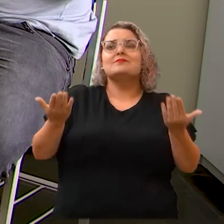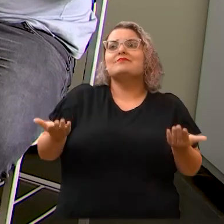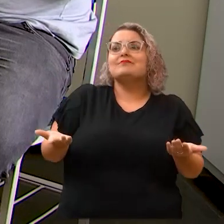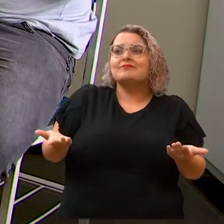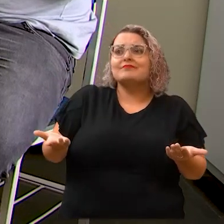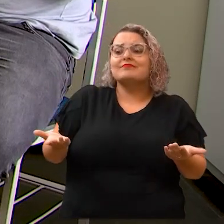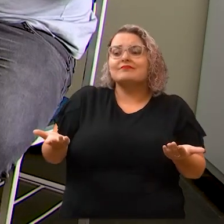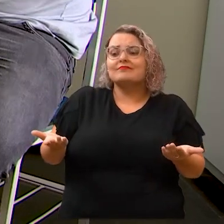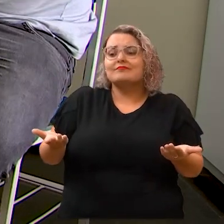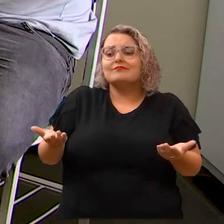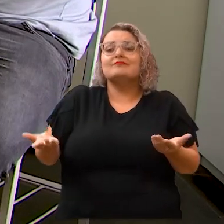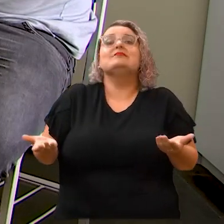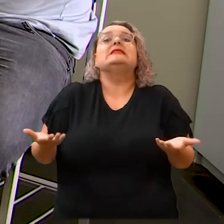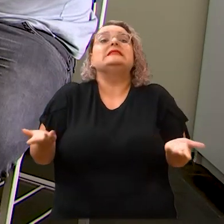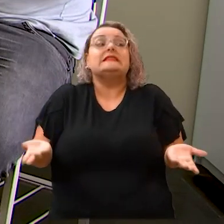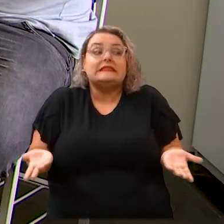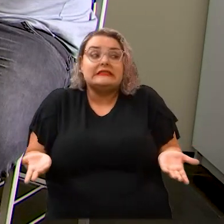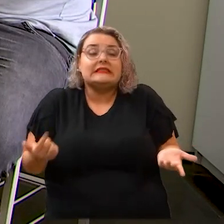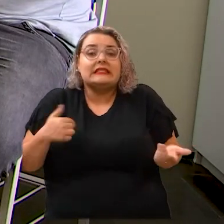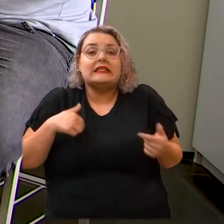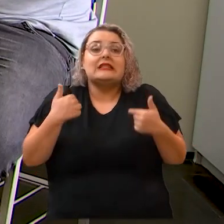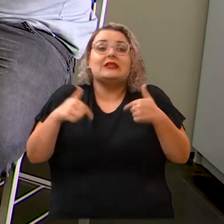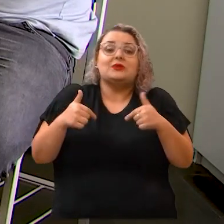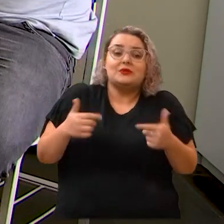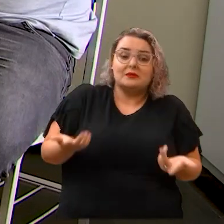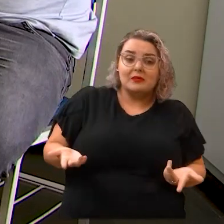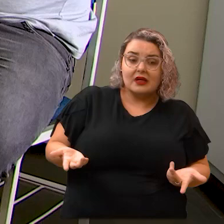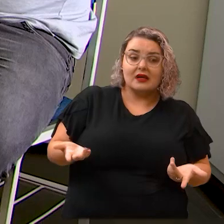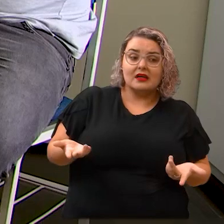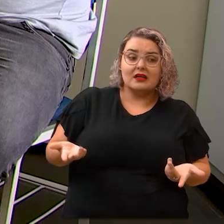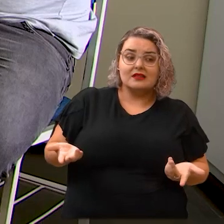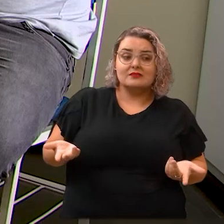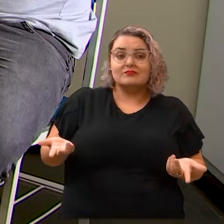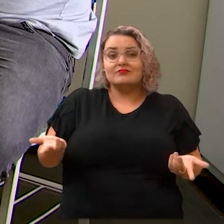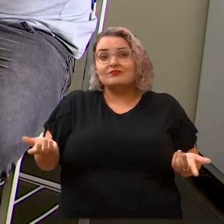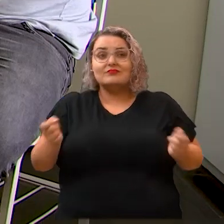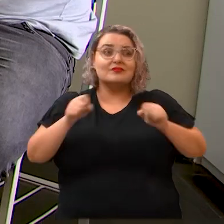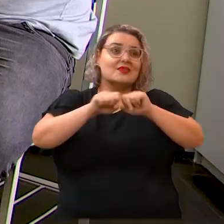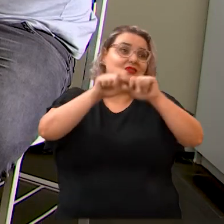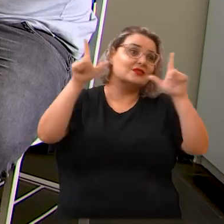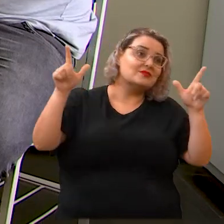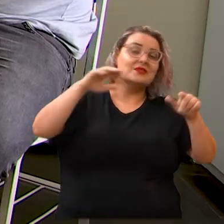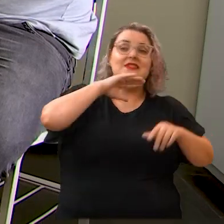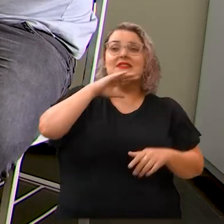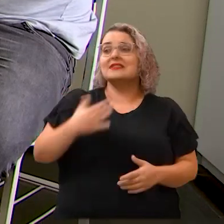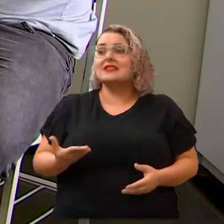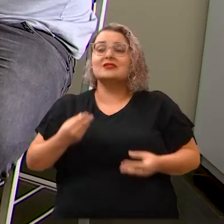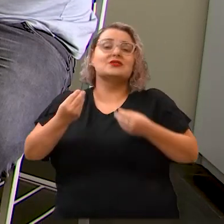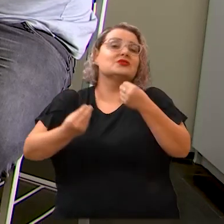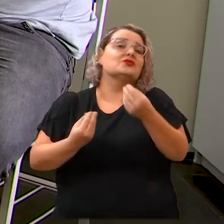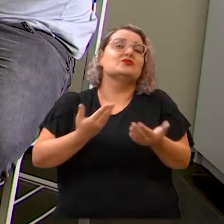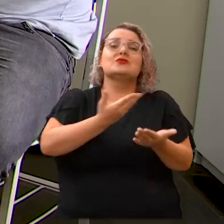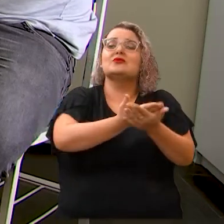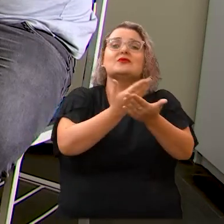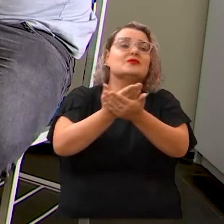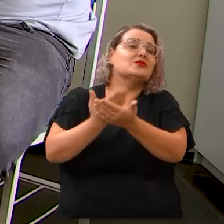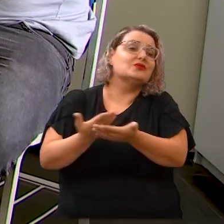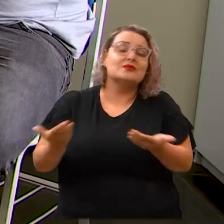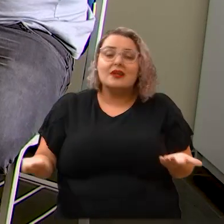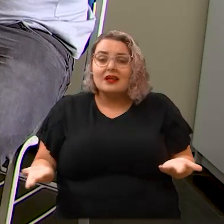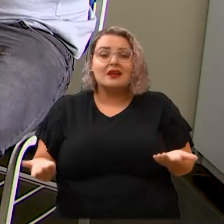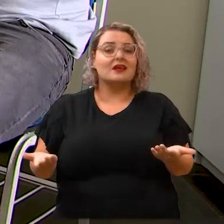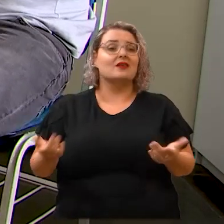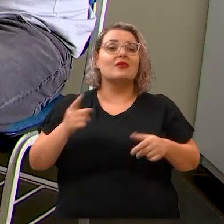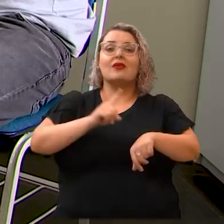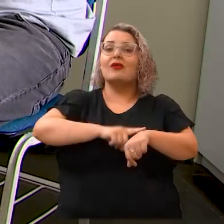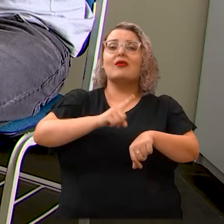mas E aí eu trabalho de manhã e à tarde como que eu